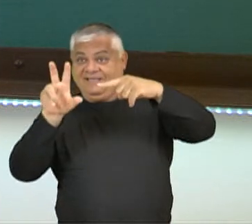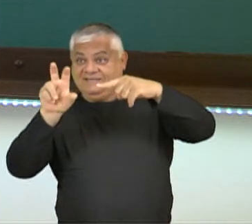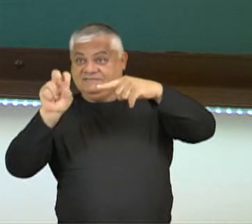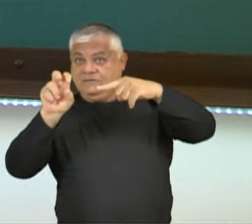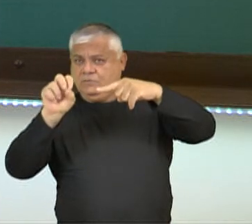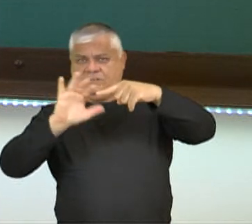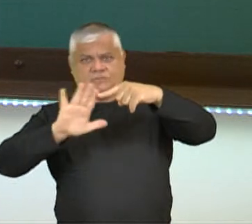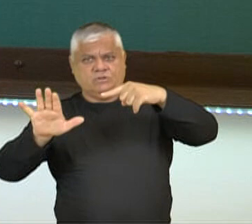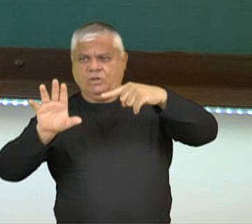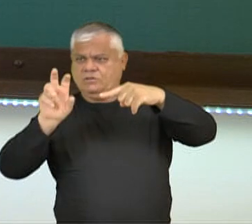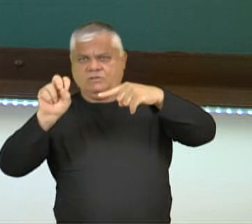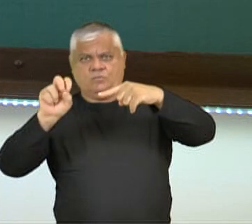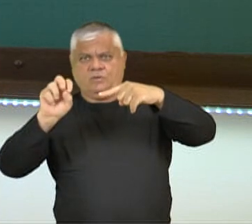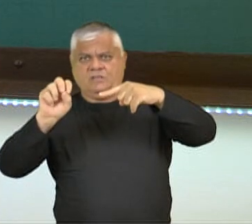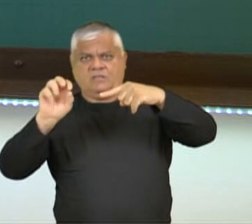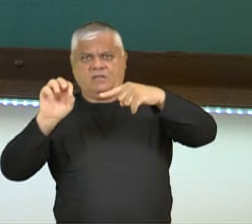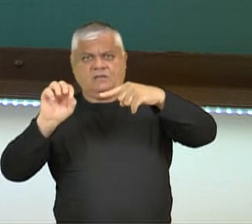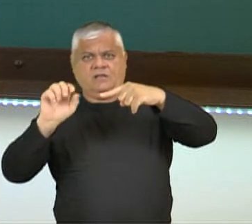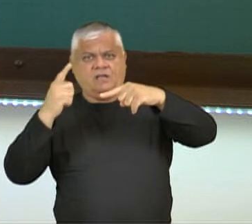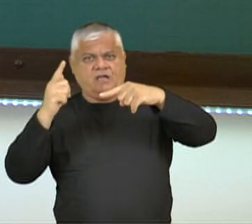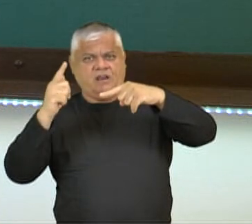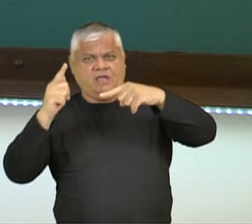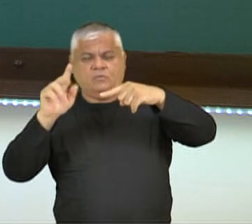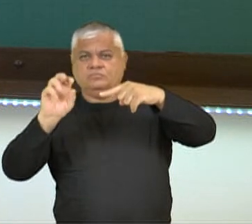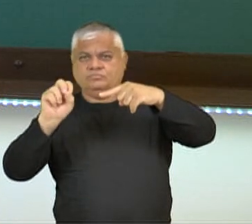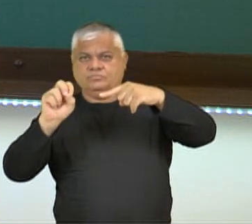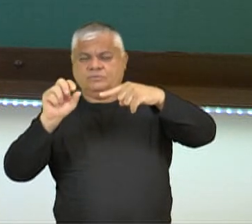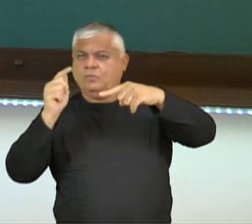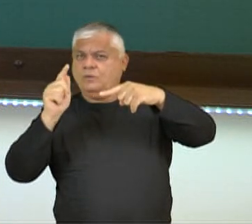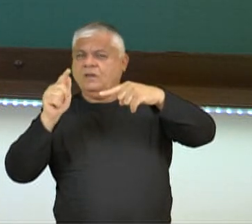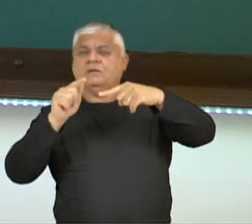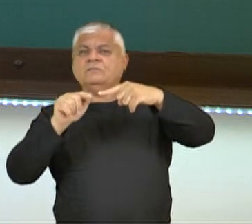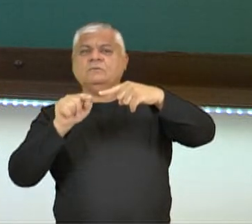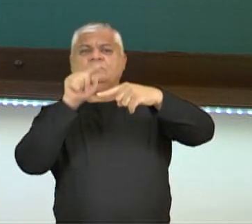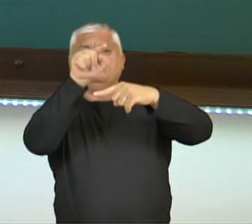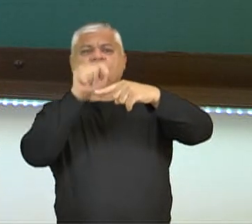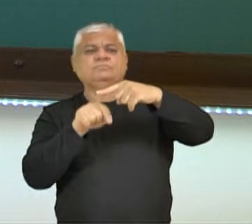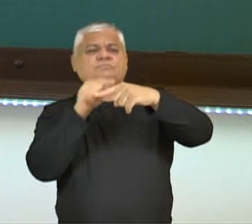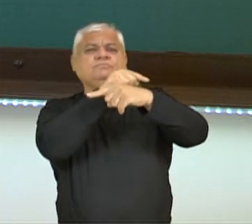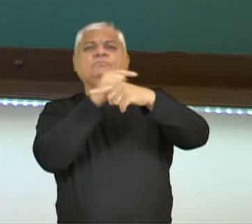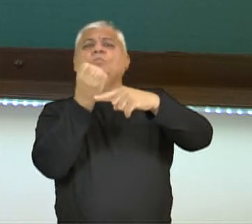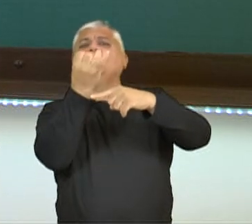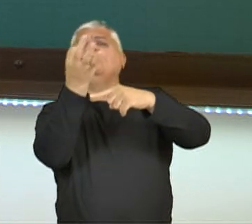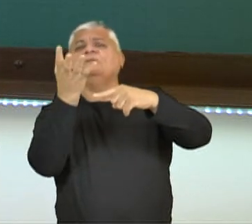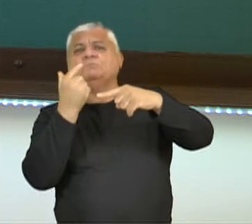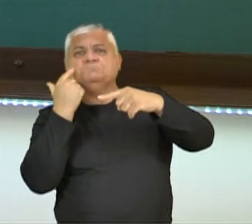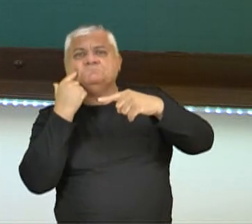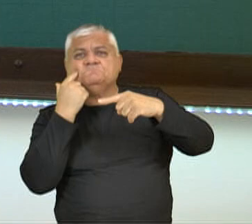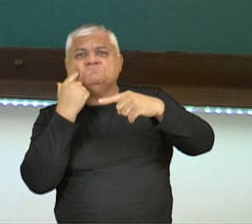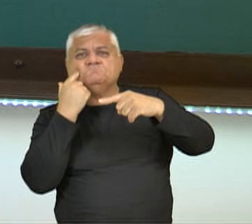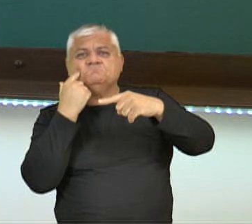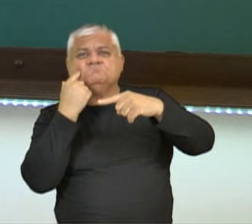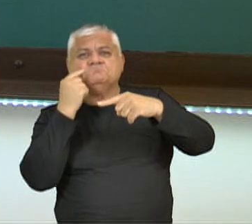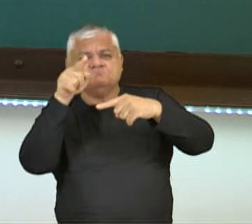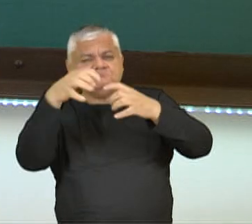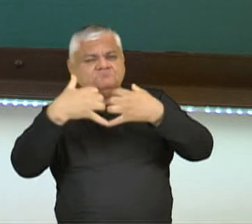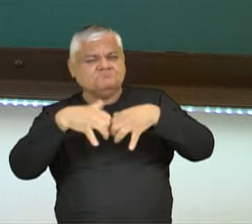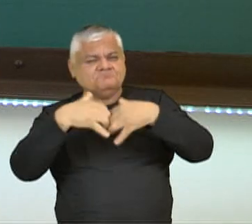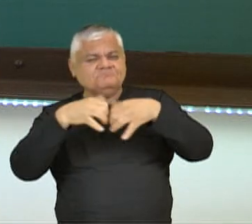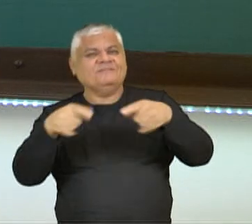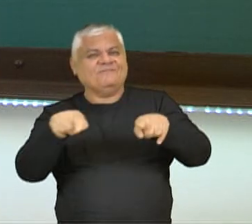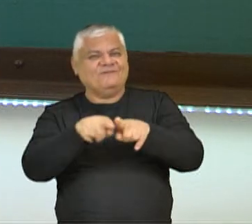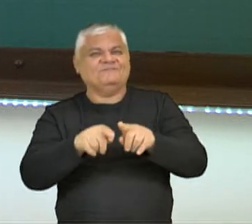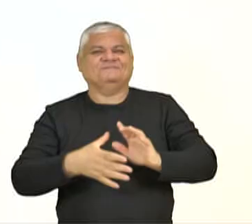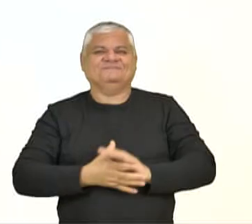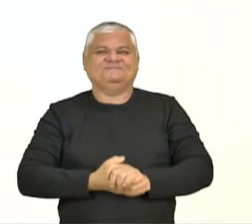deu esses 50 graus. Será que eu consigo determinar os valores dos outros ângulos? Eu vou deixar você pensar um pouquinho e já